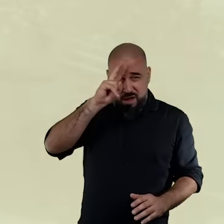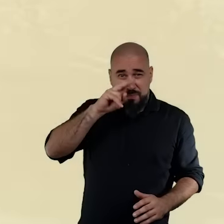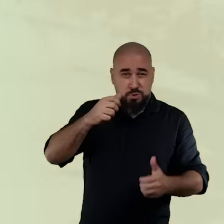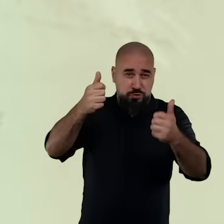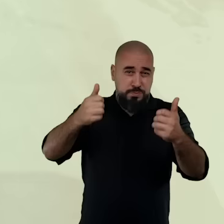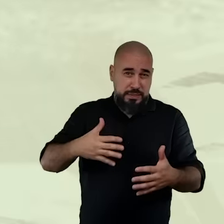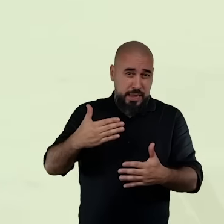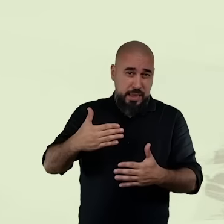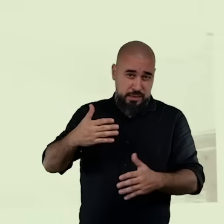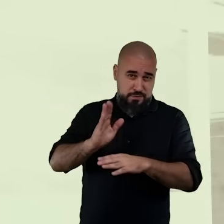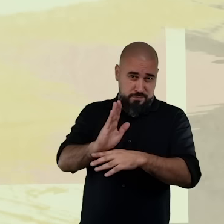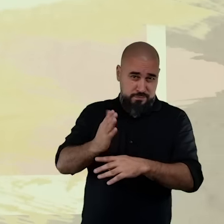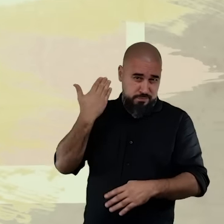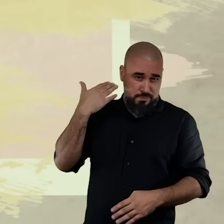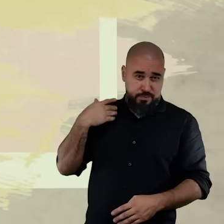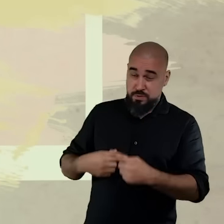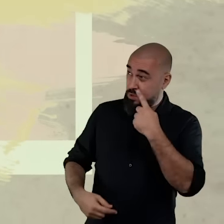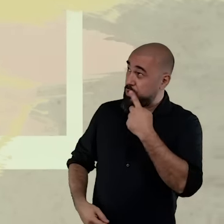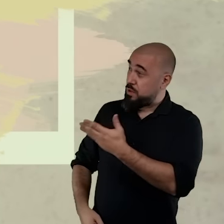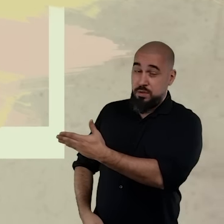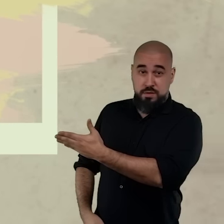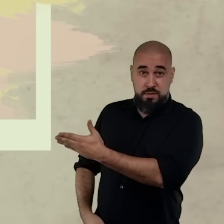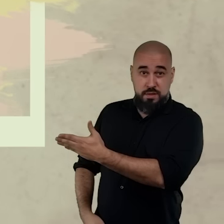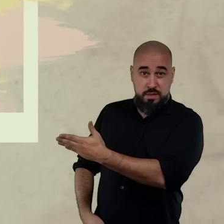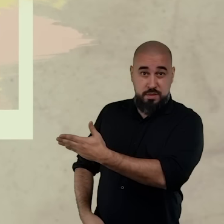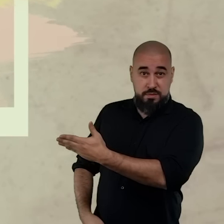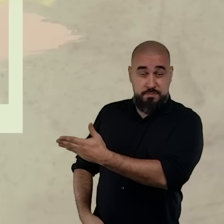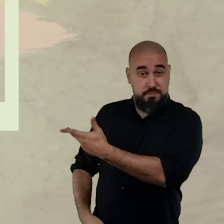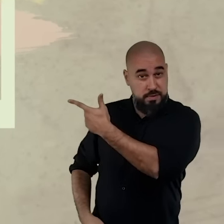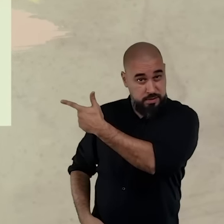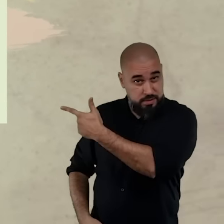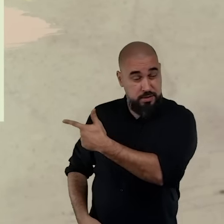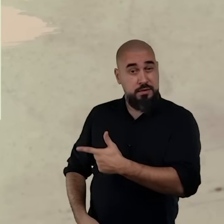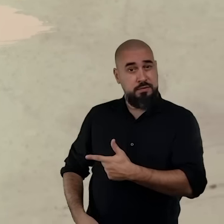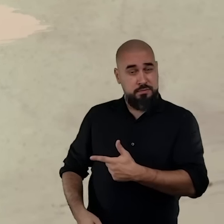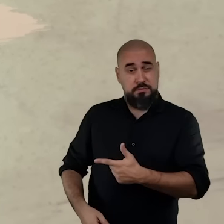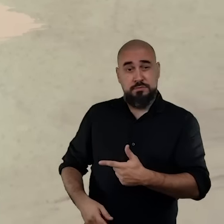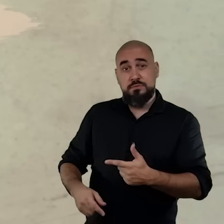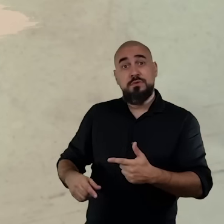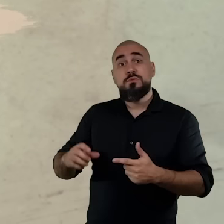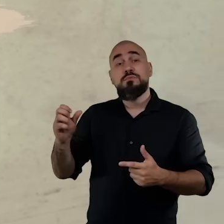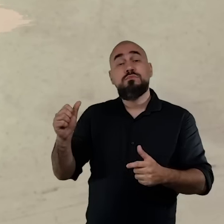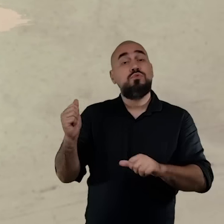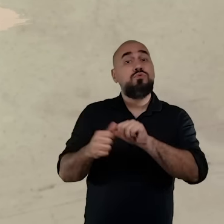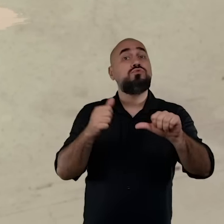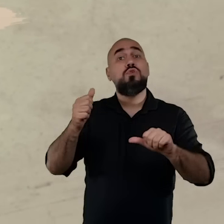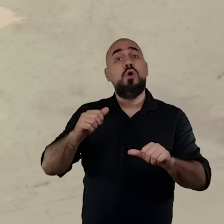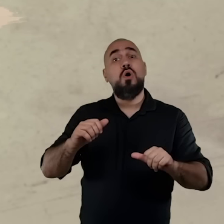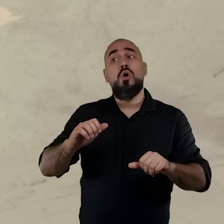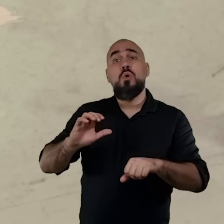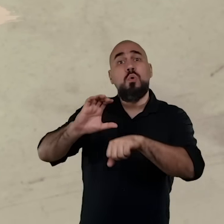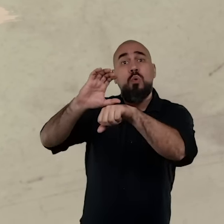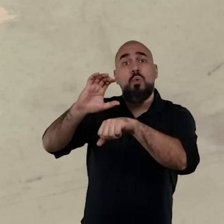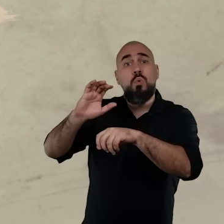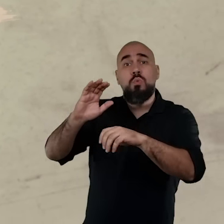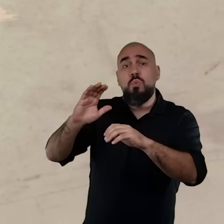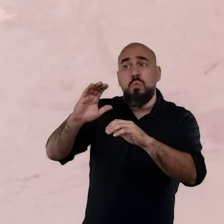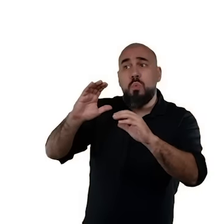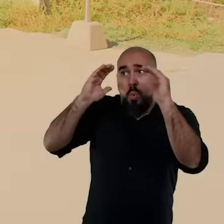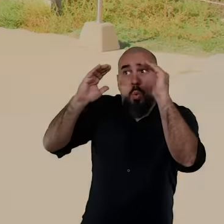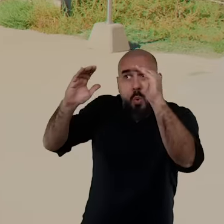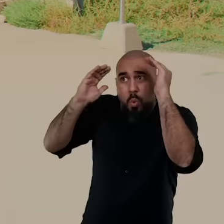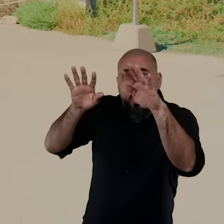Domiciano era o imperador de Roma no final do primeiro século e ele inovou no culto ao imperador, porque até essa